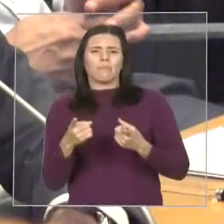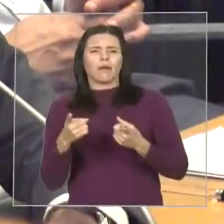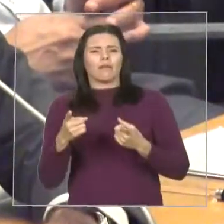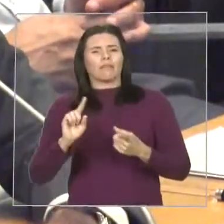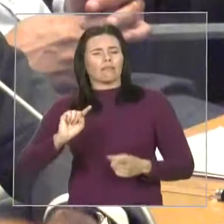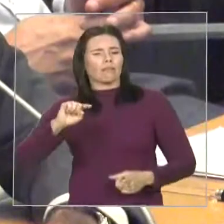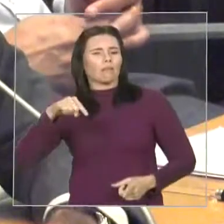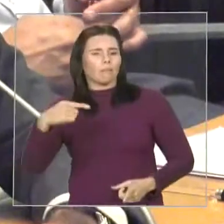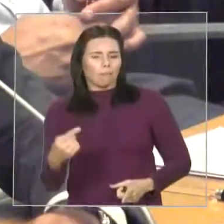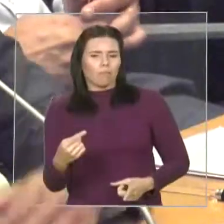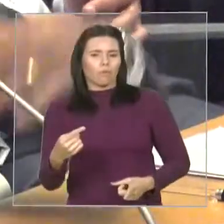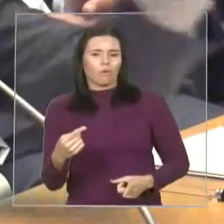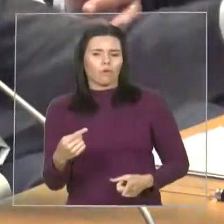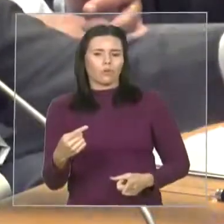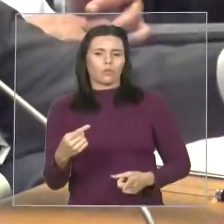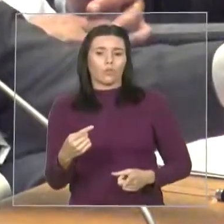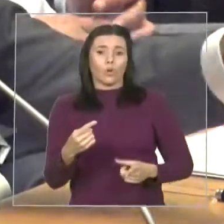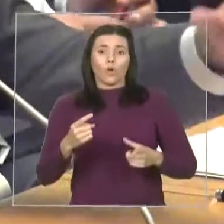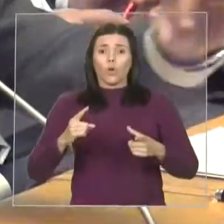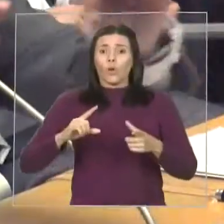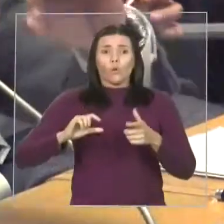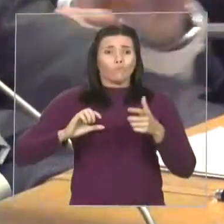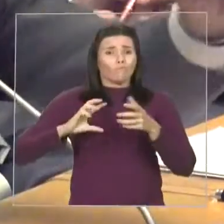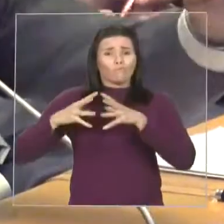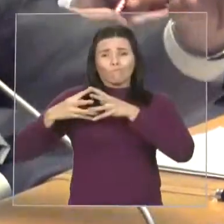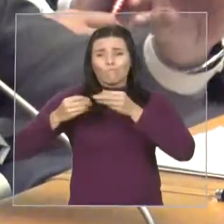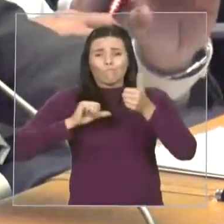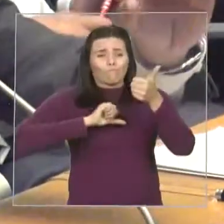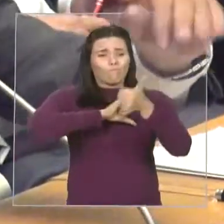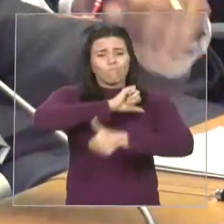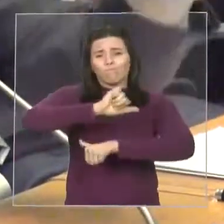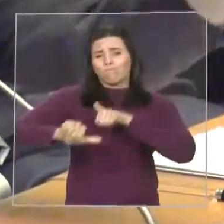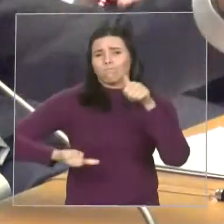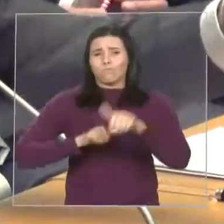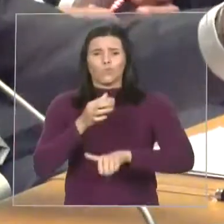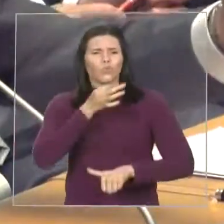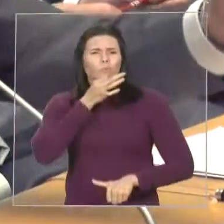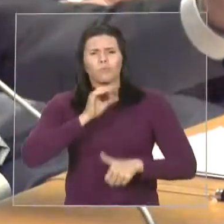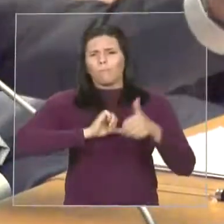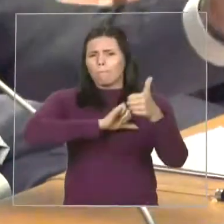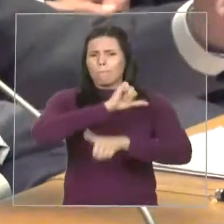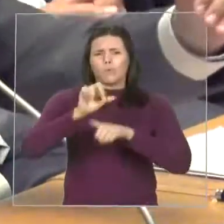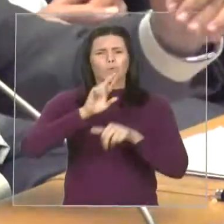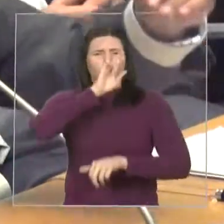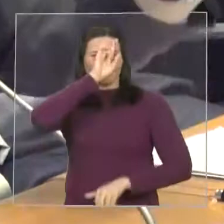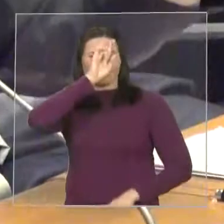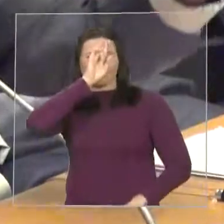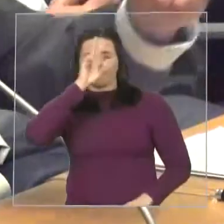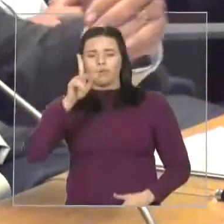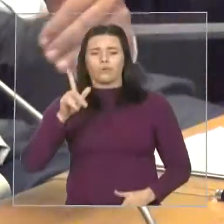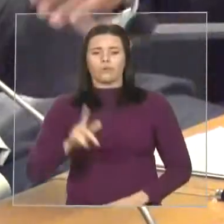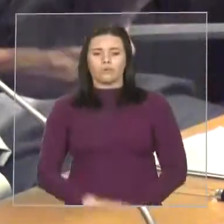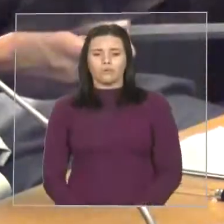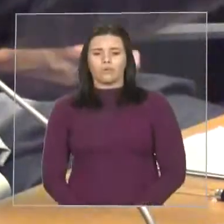minutos depois, tudo muda-se sem ter nada plausível, sem ter tido